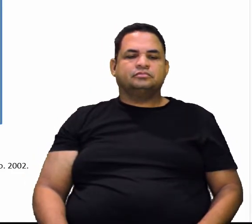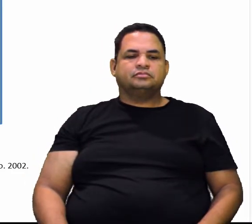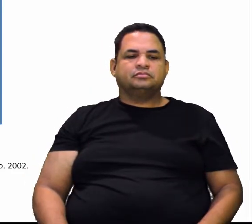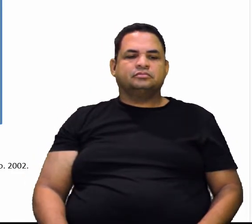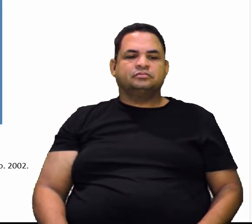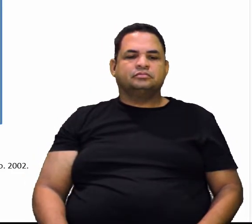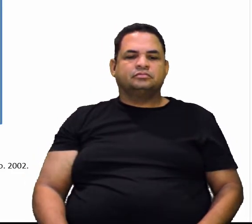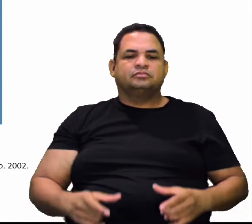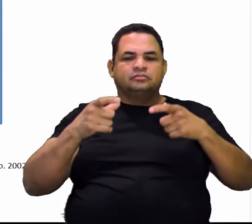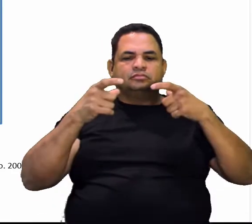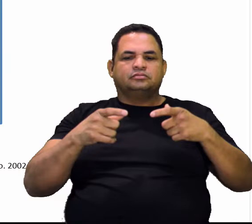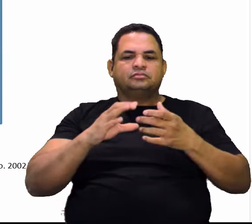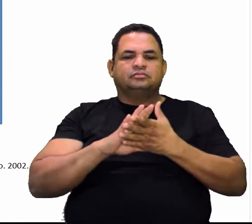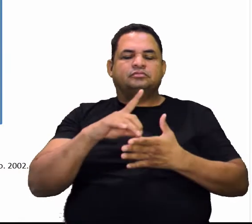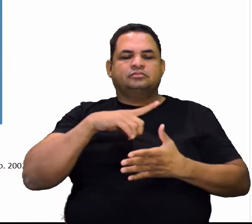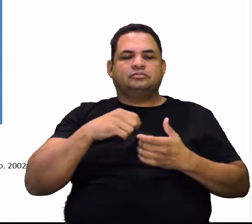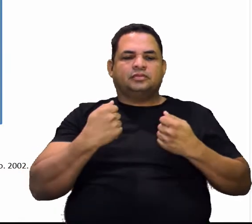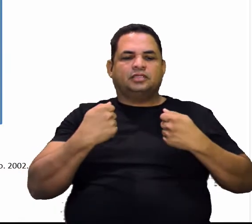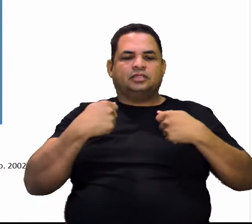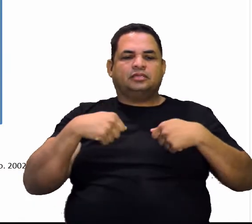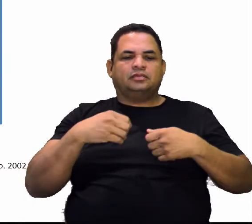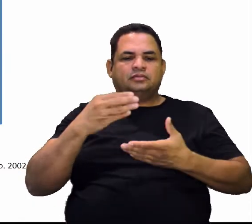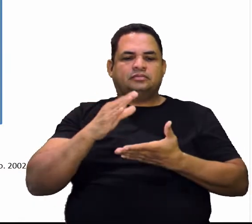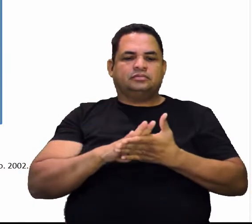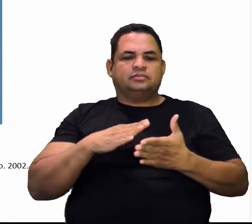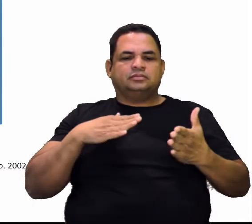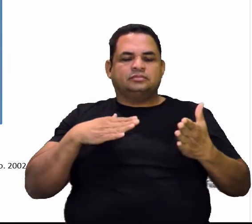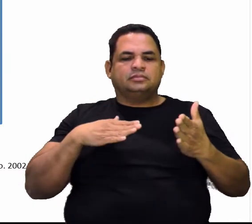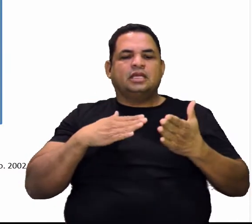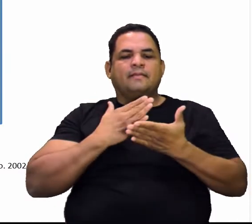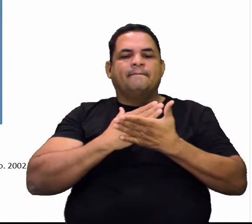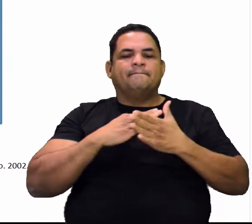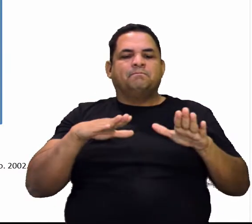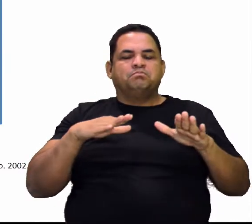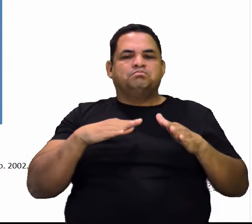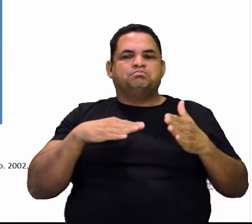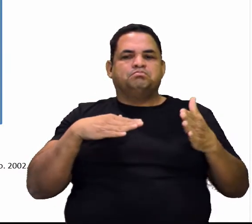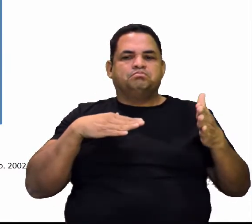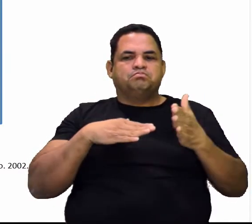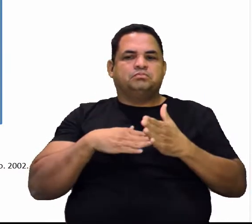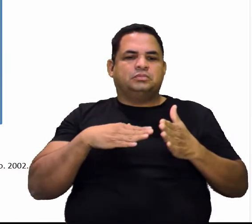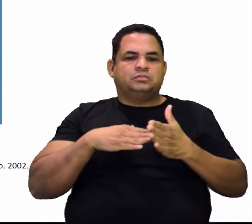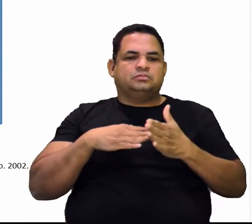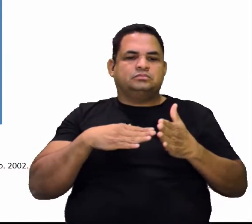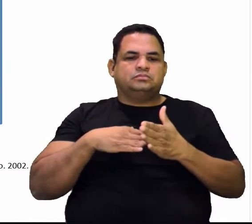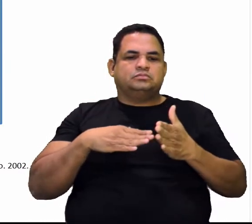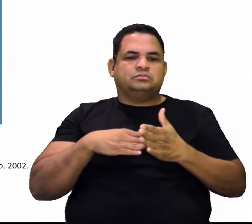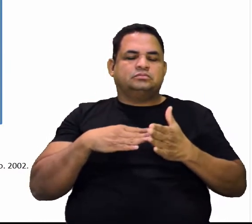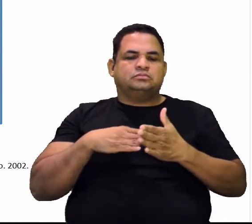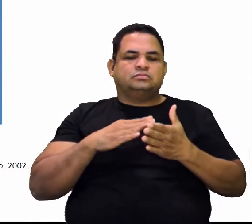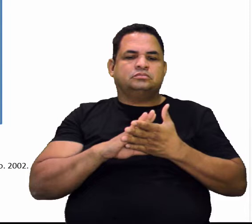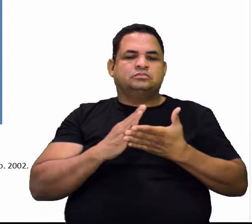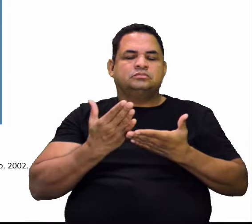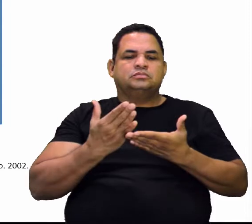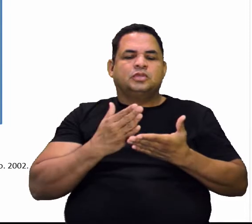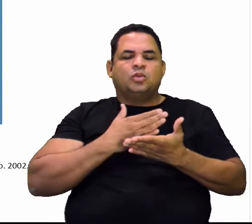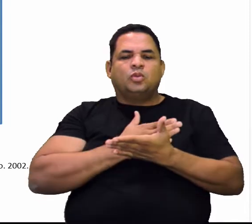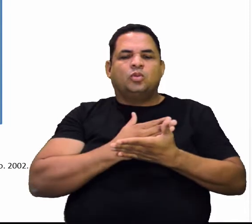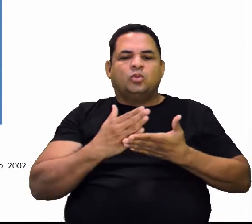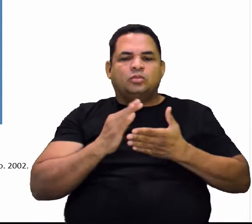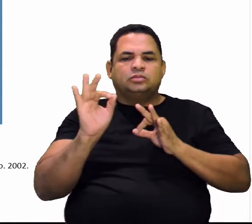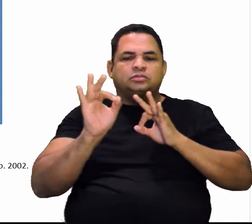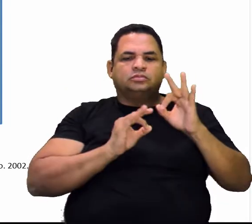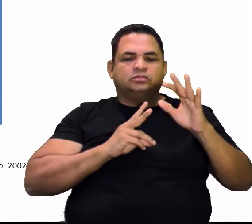É um local onde ele tinha poder de veto sobre as ações. Ou seja, o plebiscito ele começou a